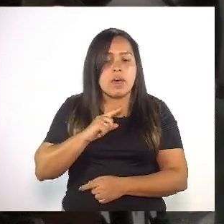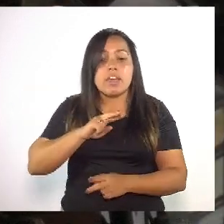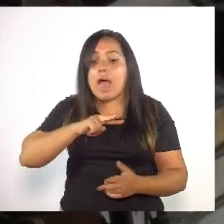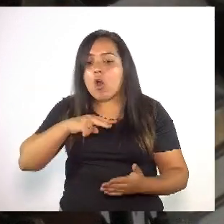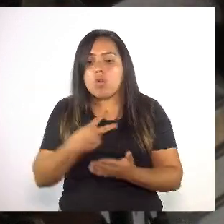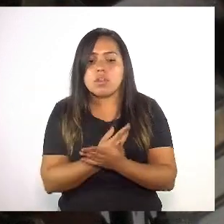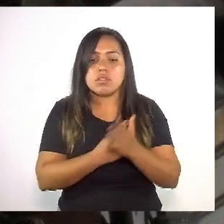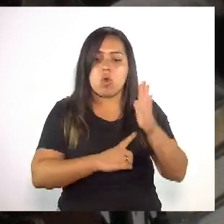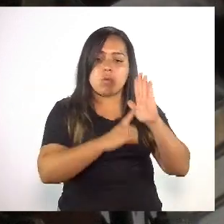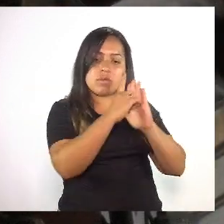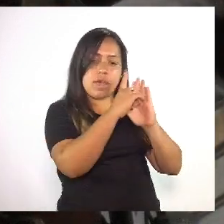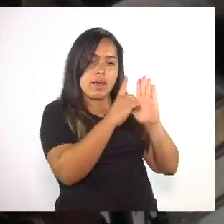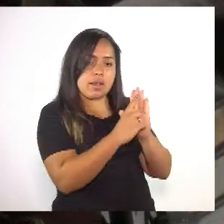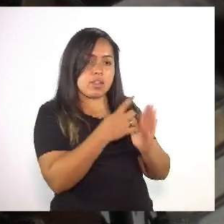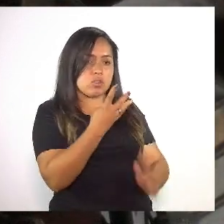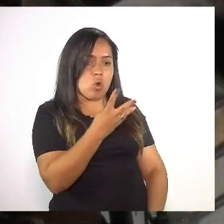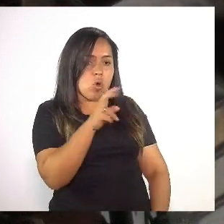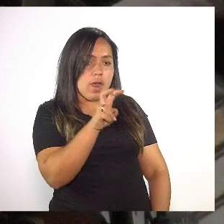Decreto Estadual número